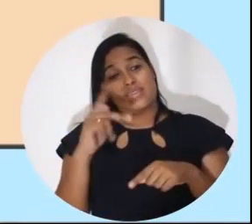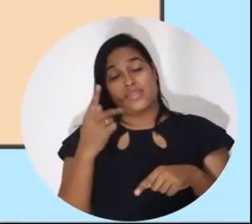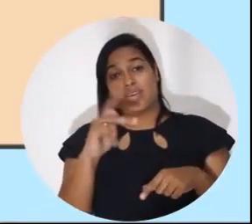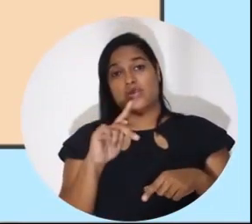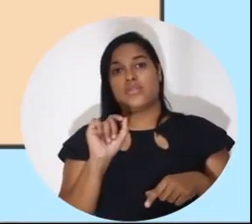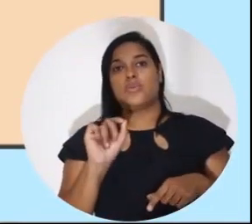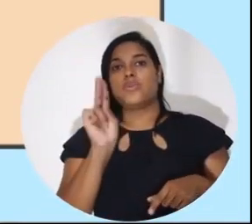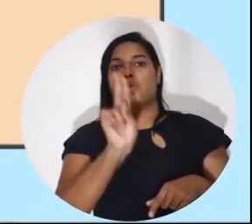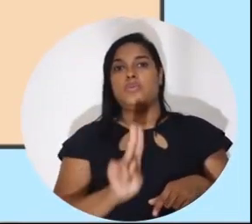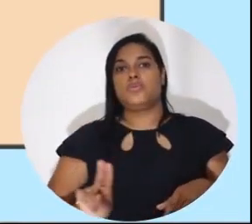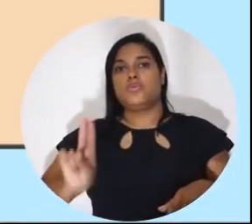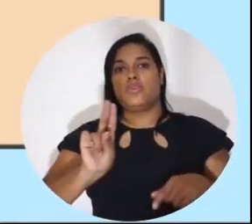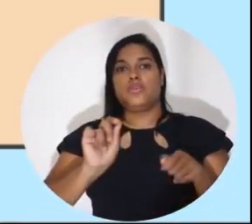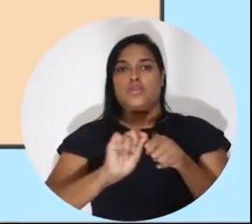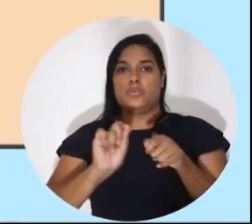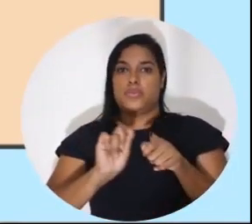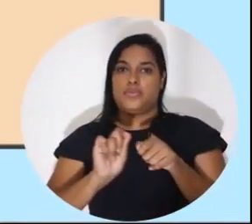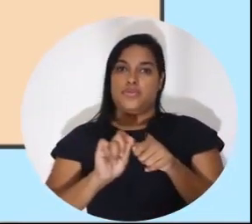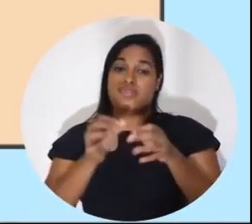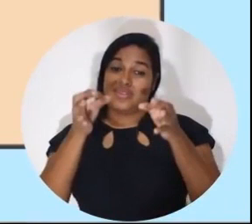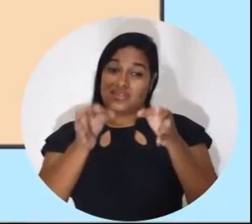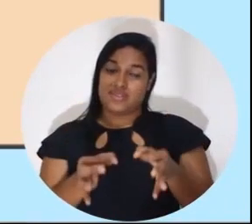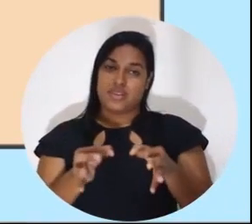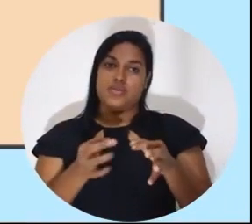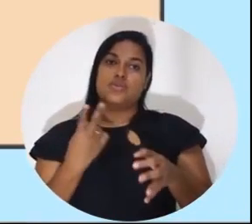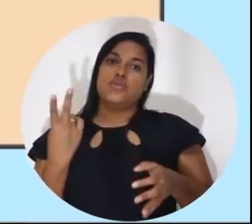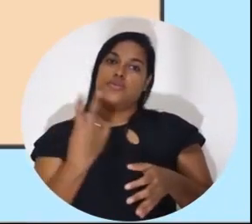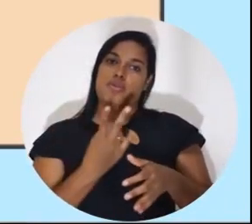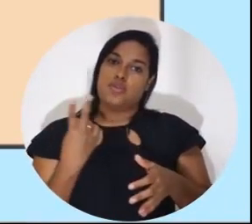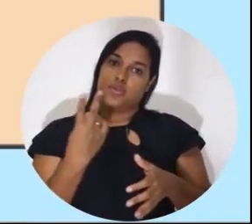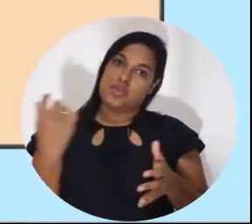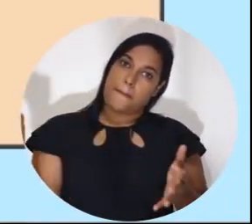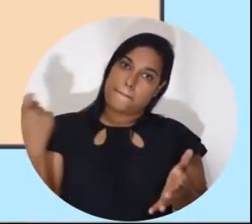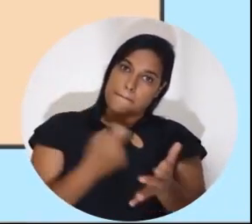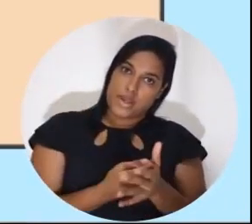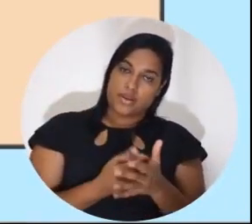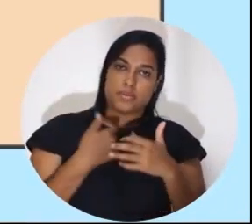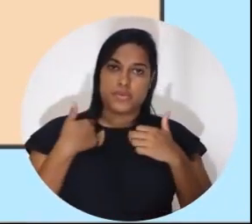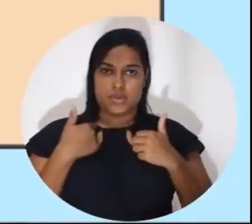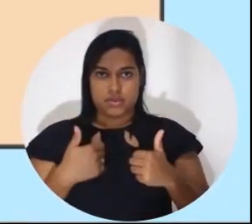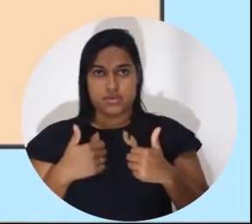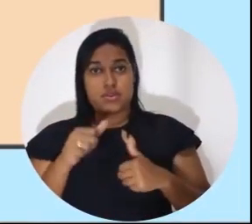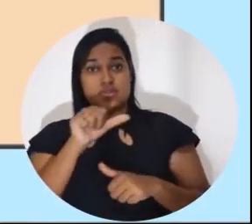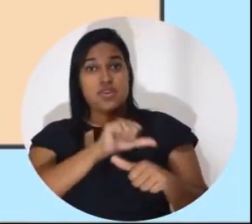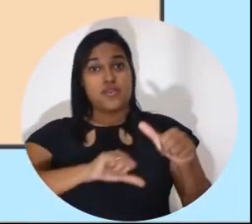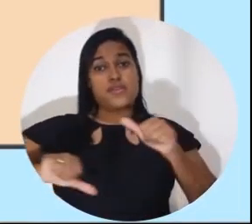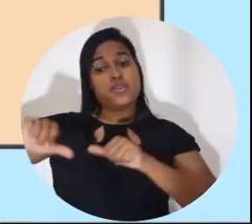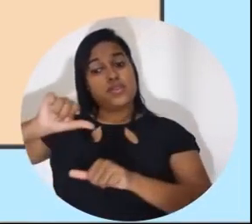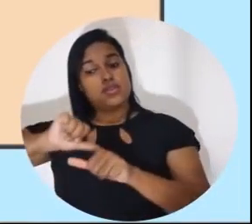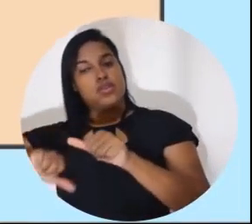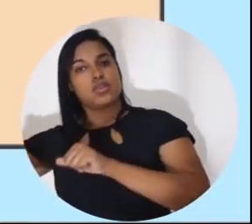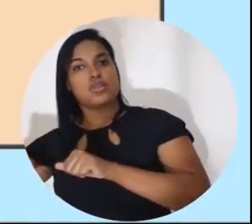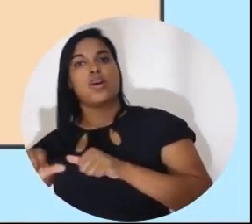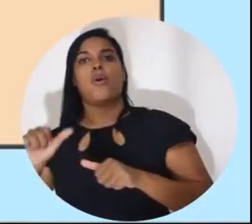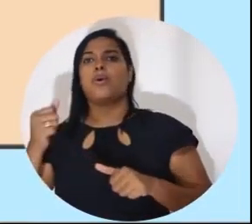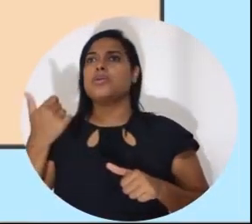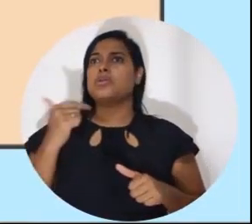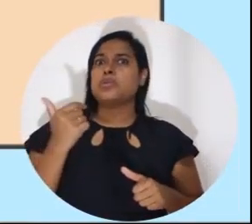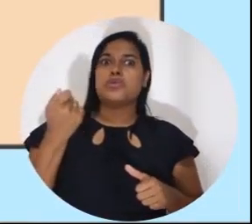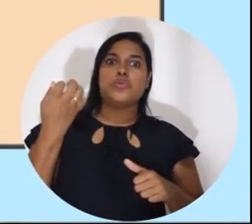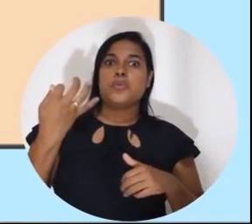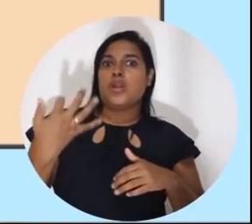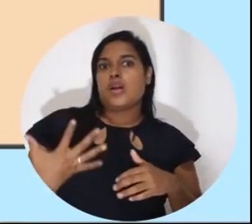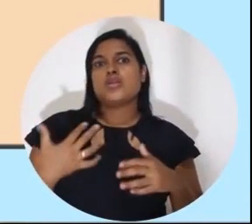conta ela é usada para fazer acertos no balanço de pagamentos. Registra aquela variação das reservas que não foi explicada